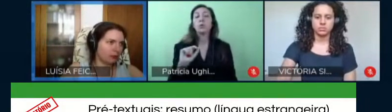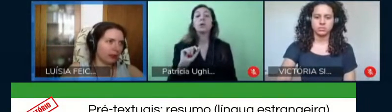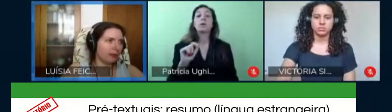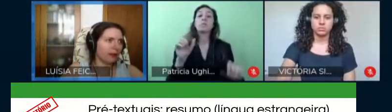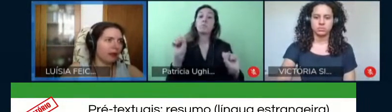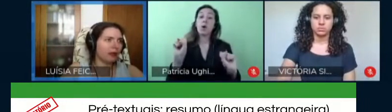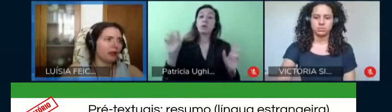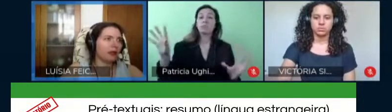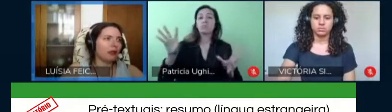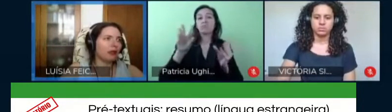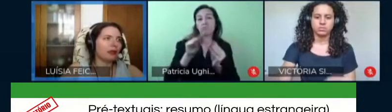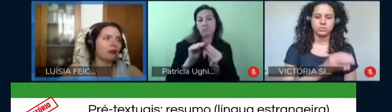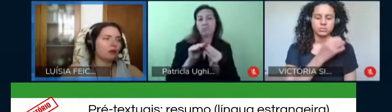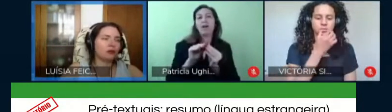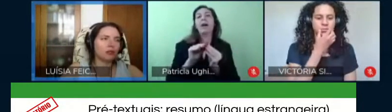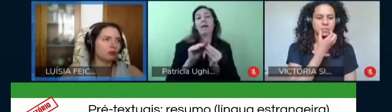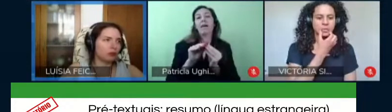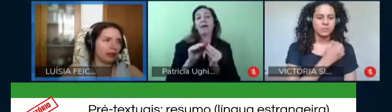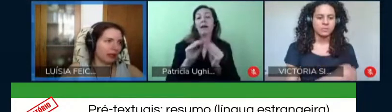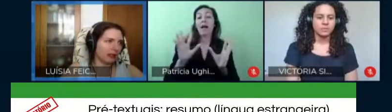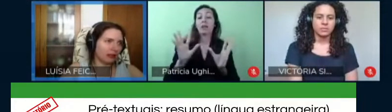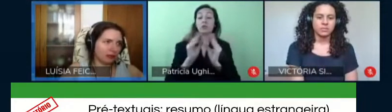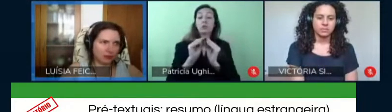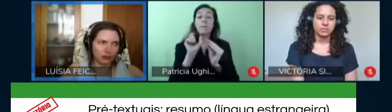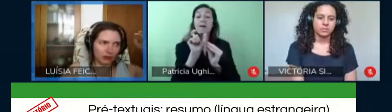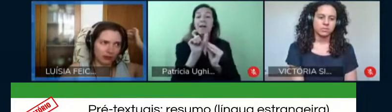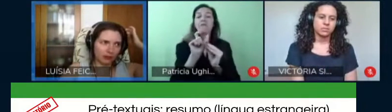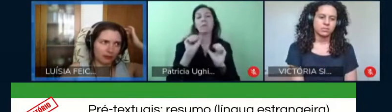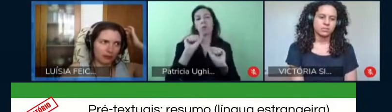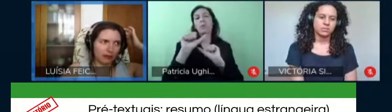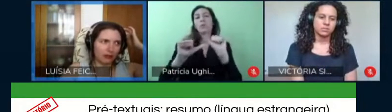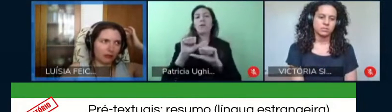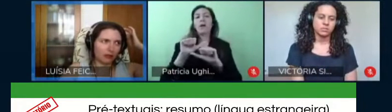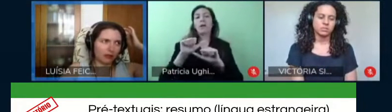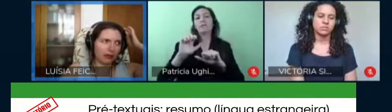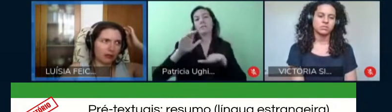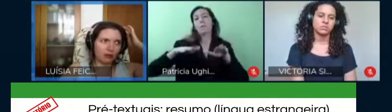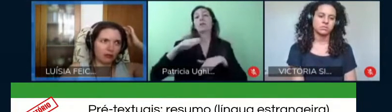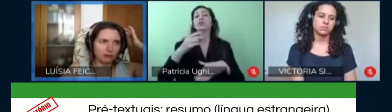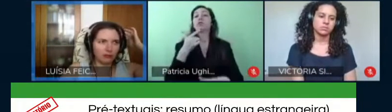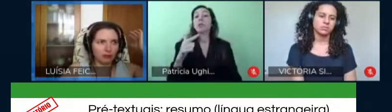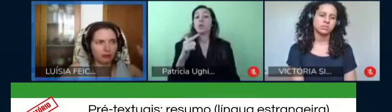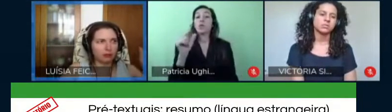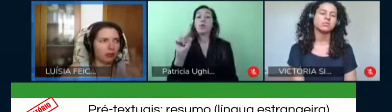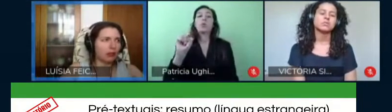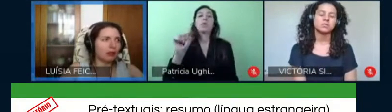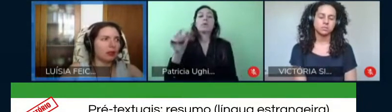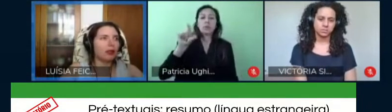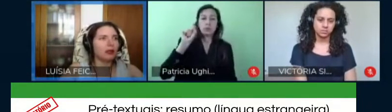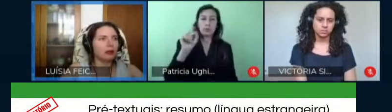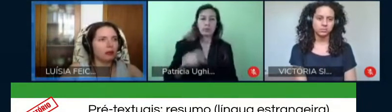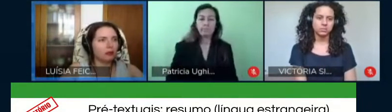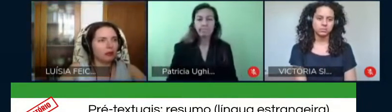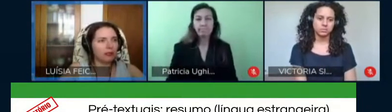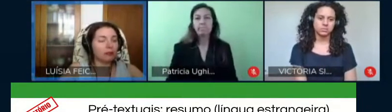ou resumé. E o conteúdo é idem ao da língua vernácula,